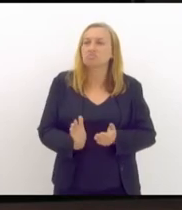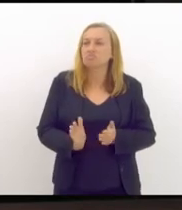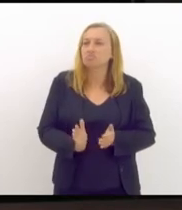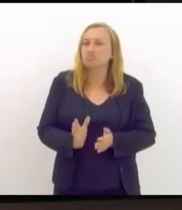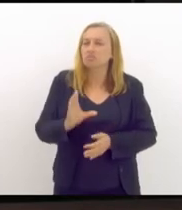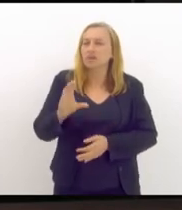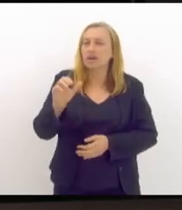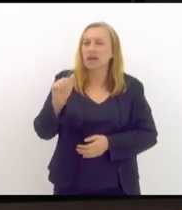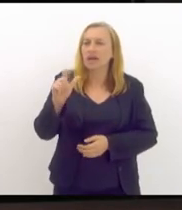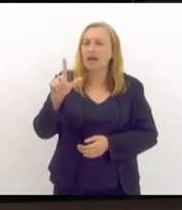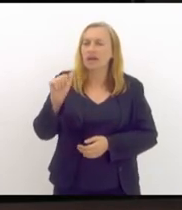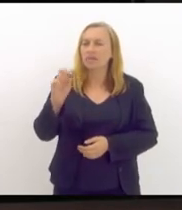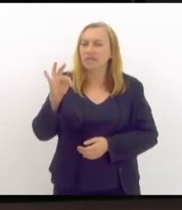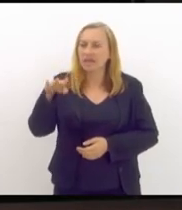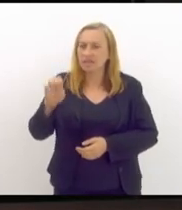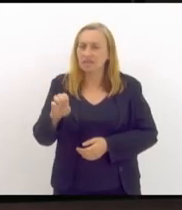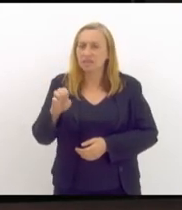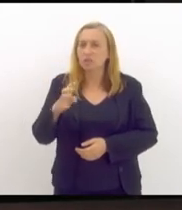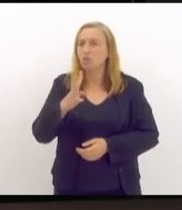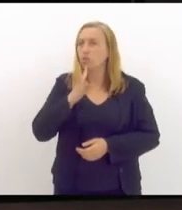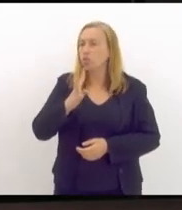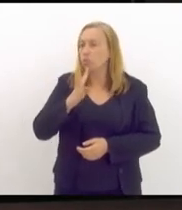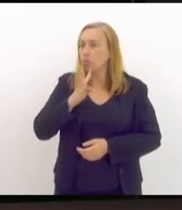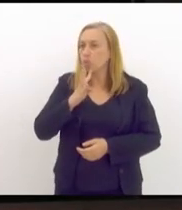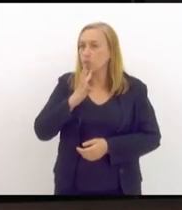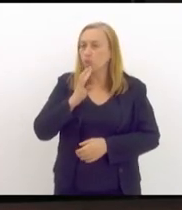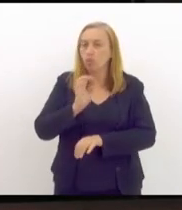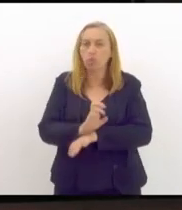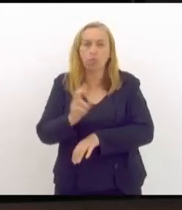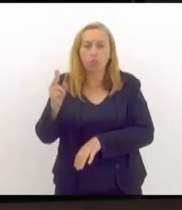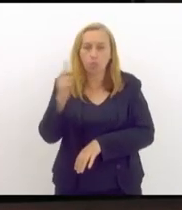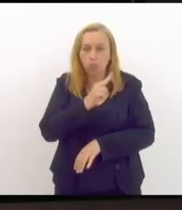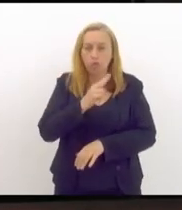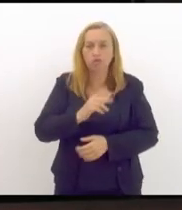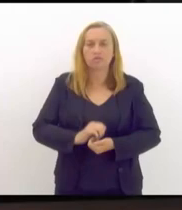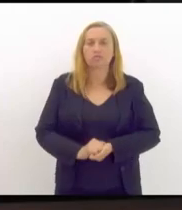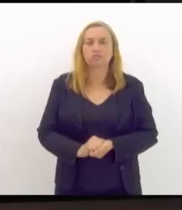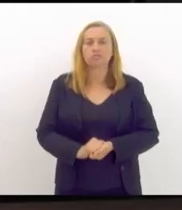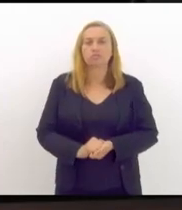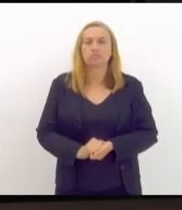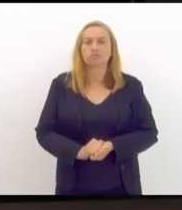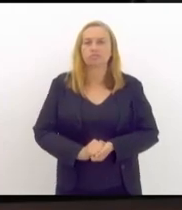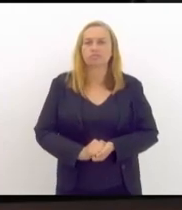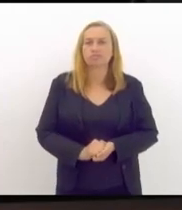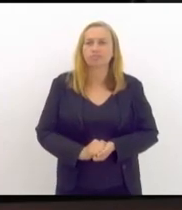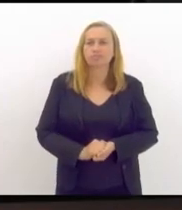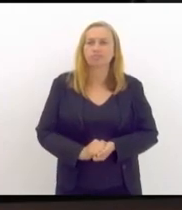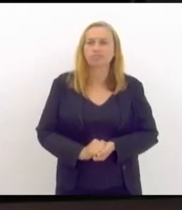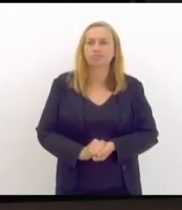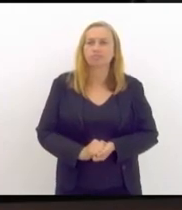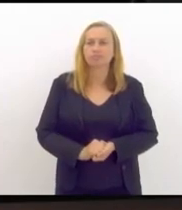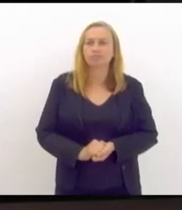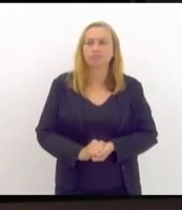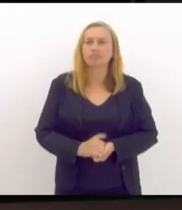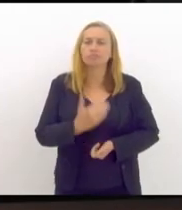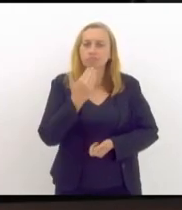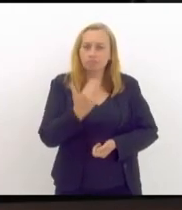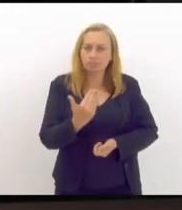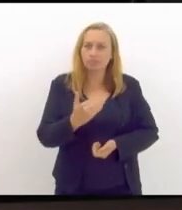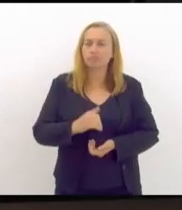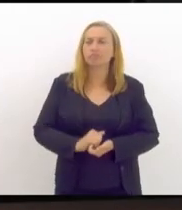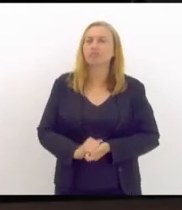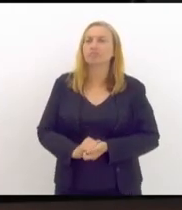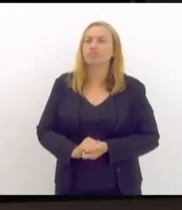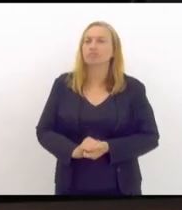reconheça o estado de emergência para que venhamos a solicitar